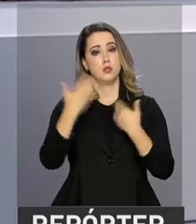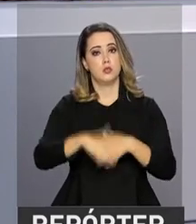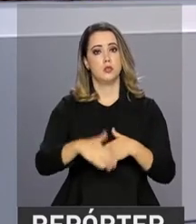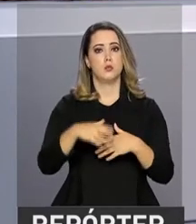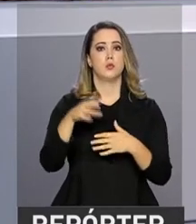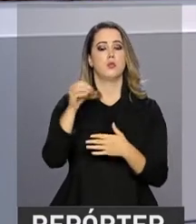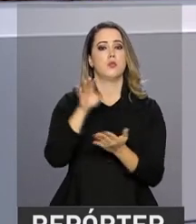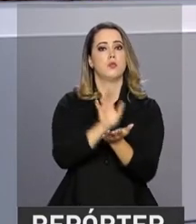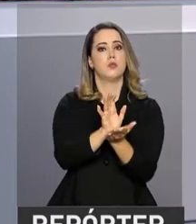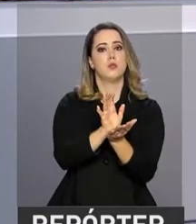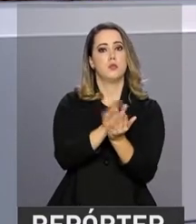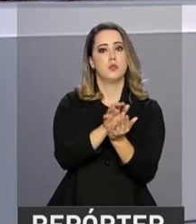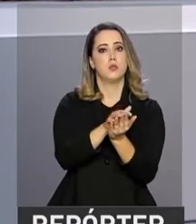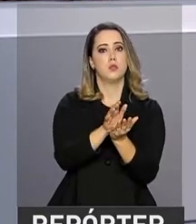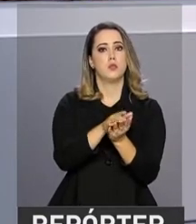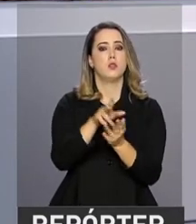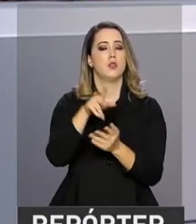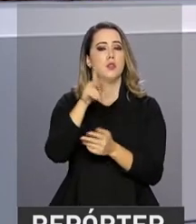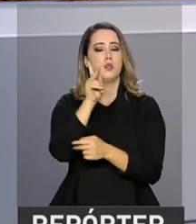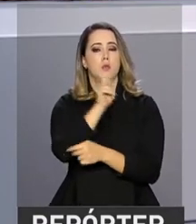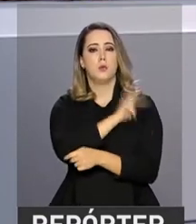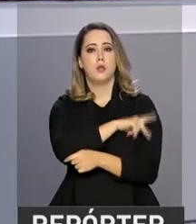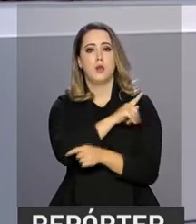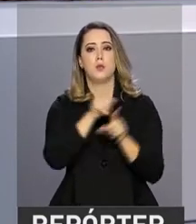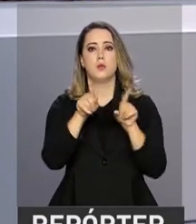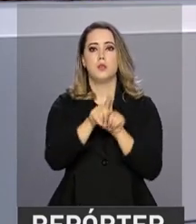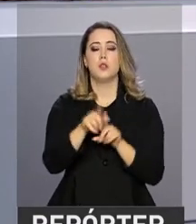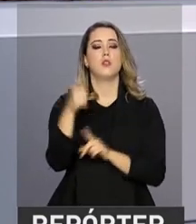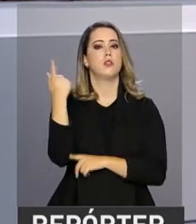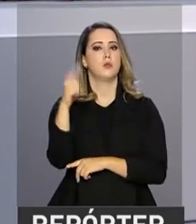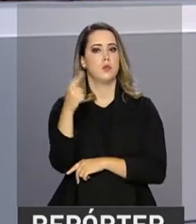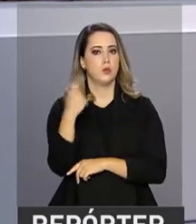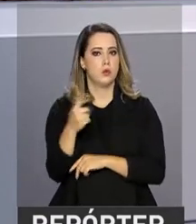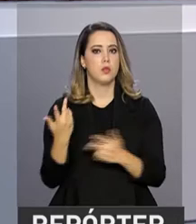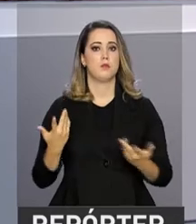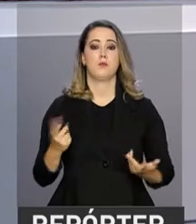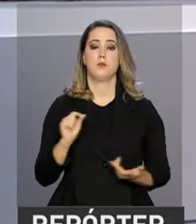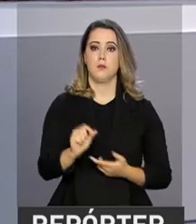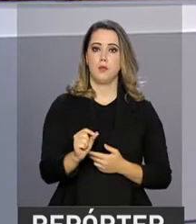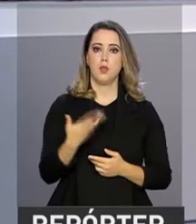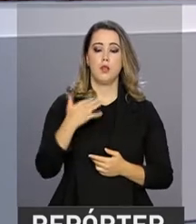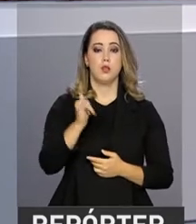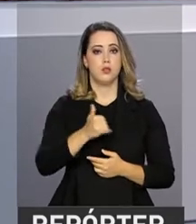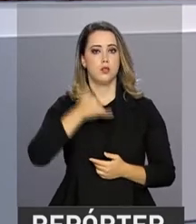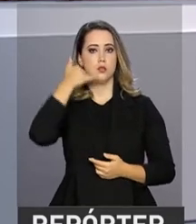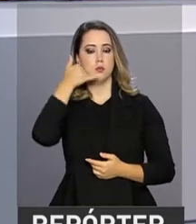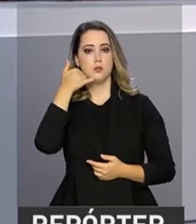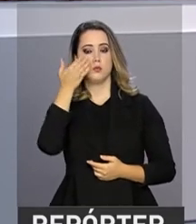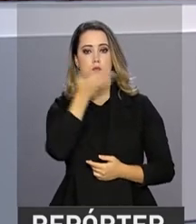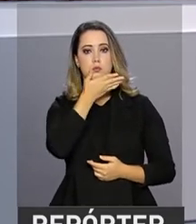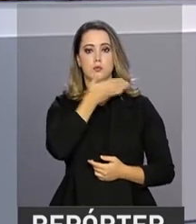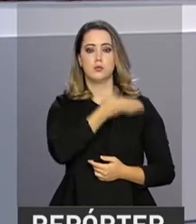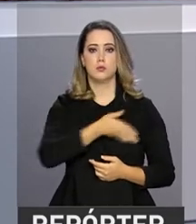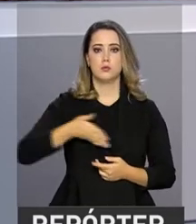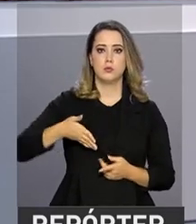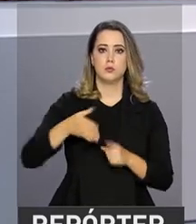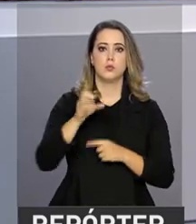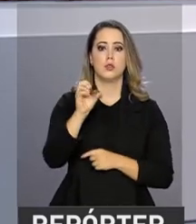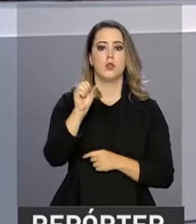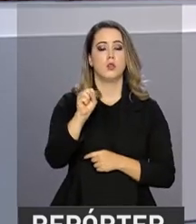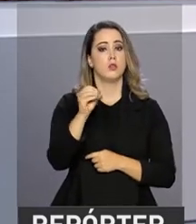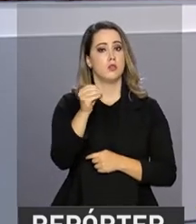olinda pernambuco teresina piauí e em uruaçu goiás a central de atendimento 0800